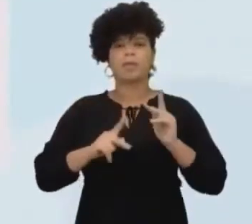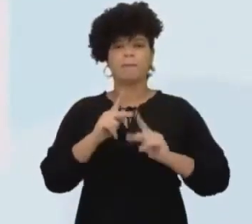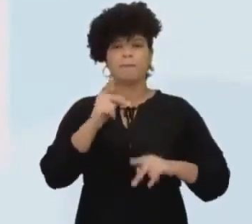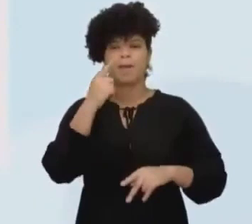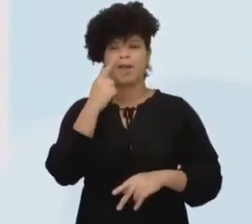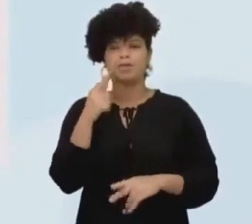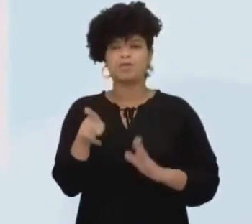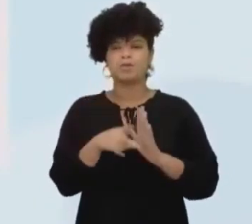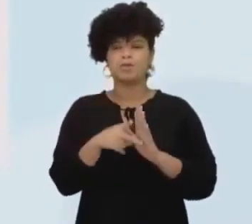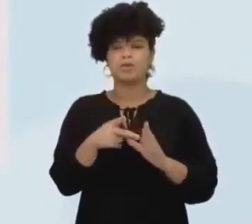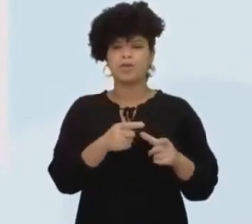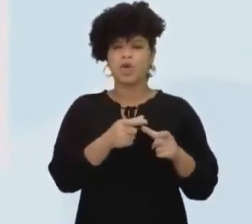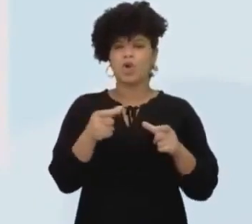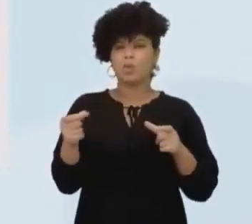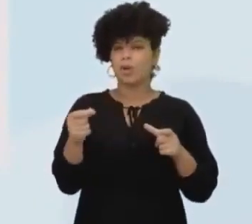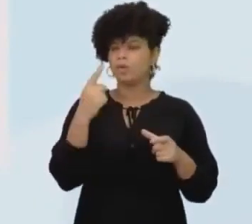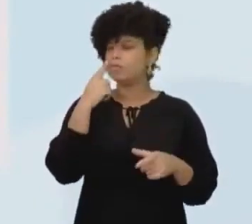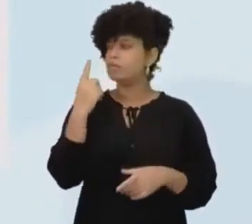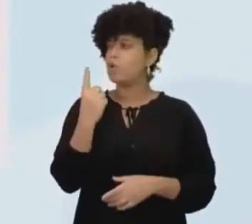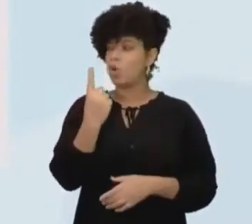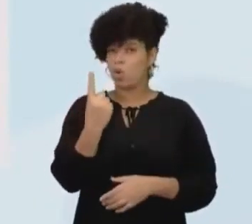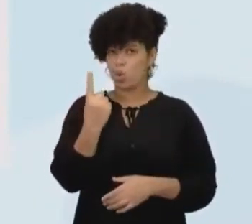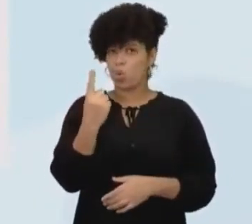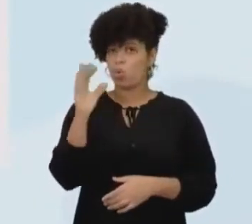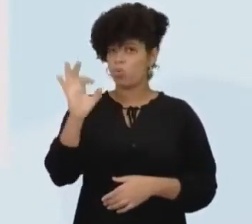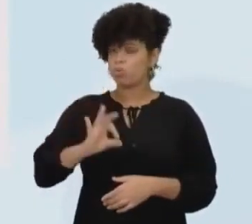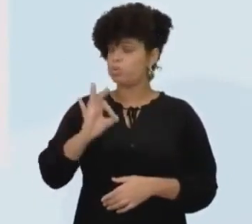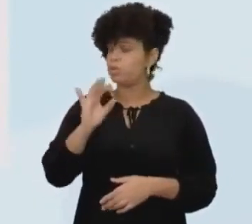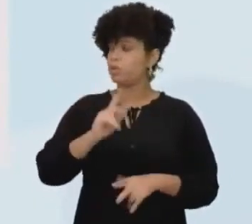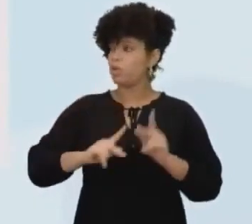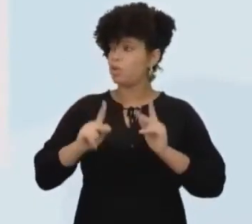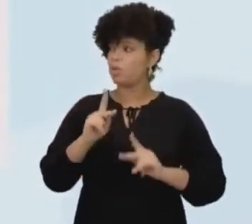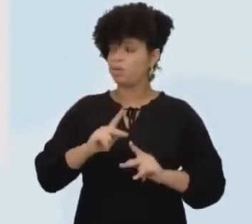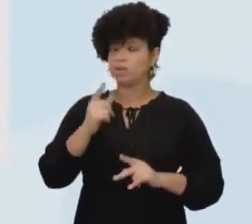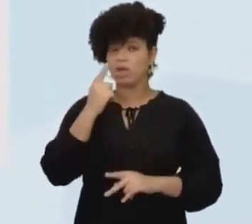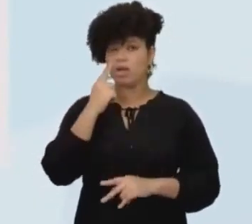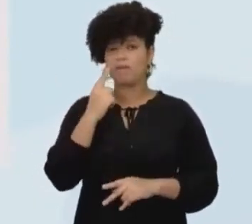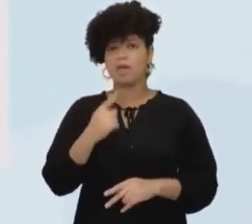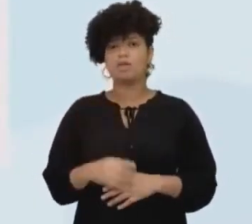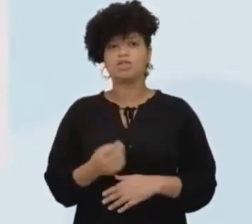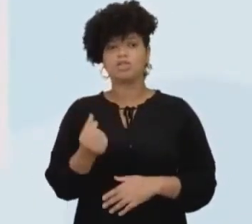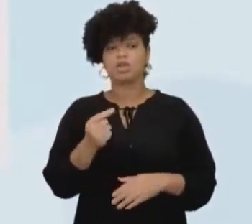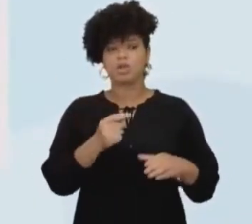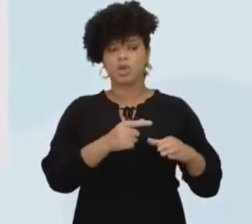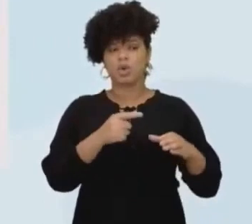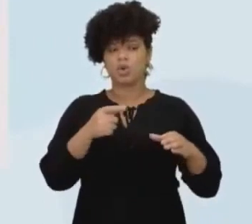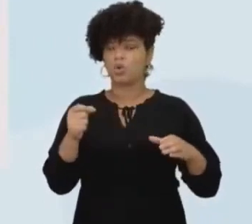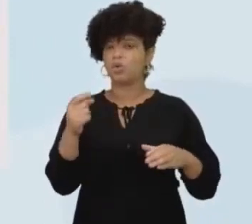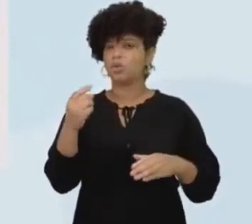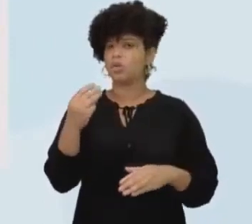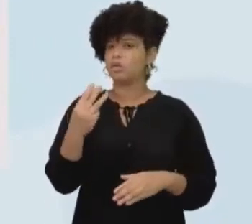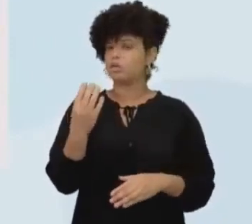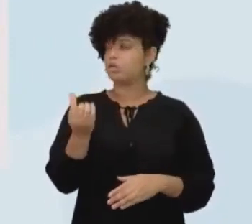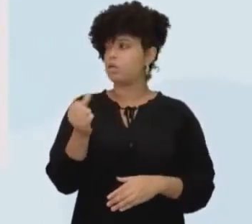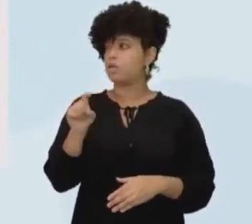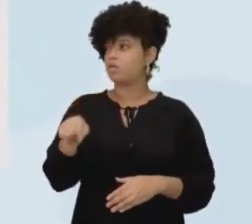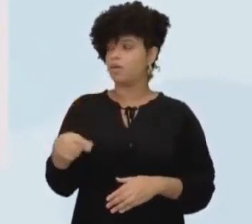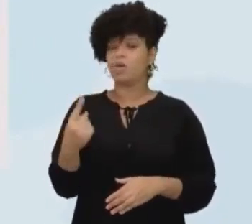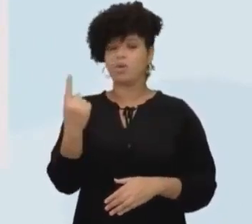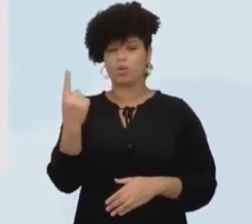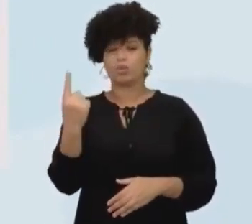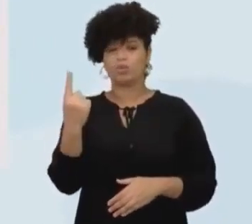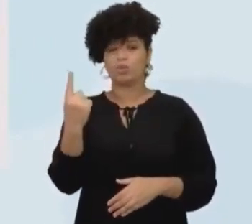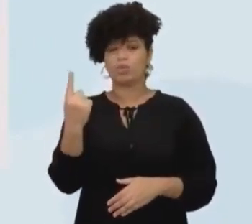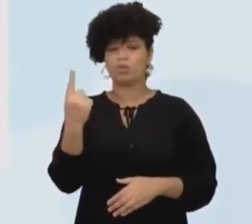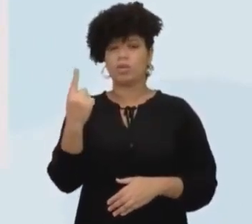por rendimento Ó lá um por cento da população com os maiores rendimentos recebe 36,1